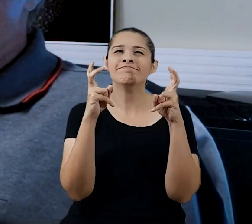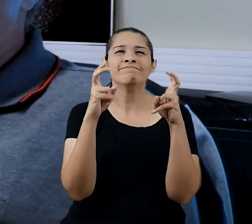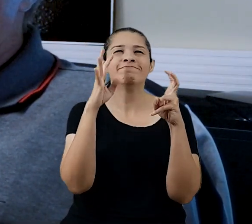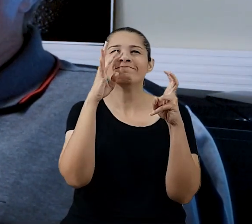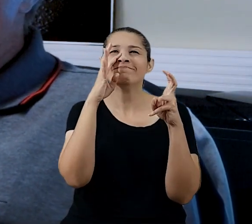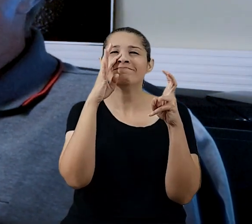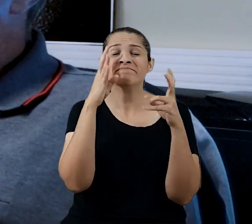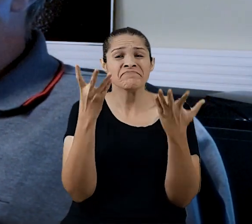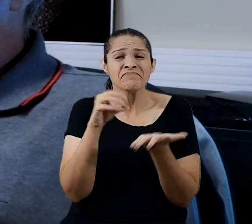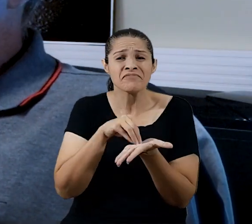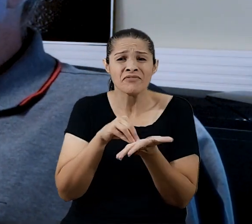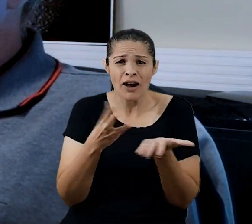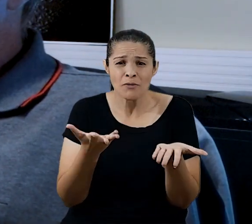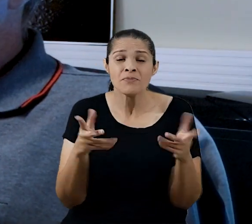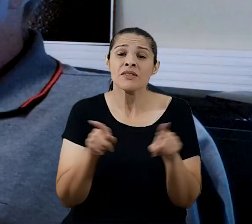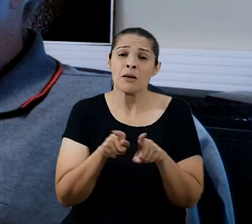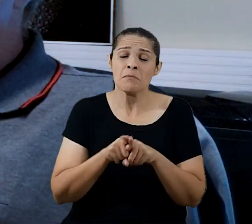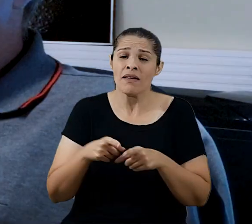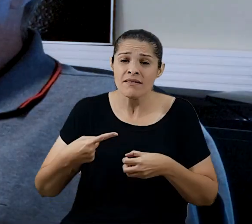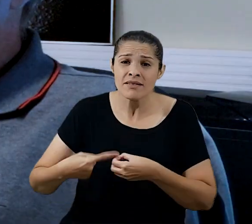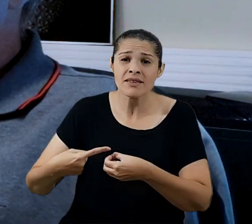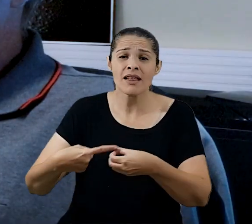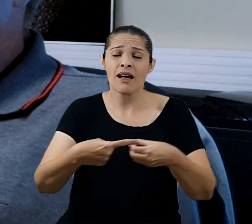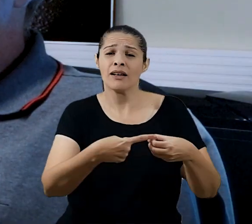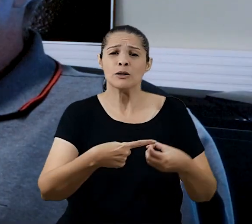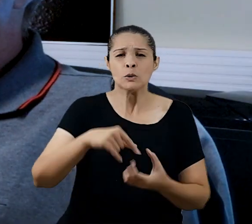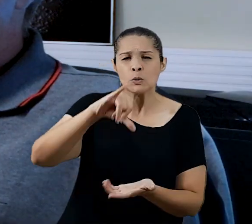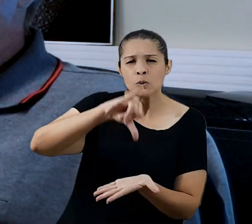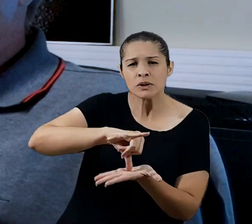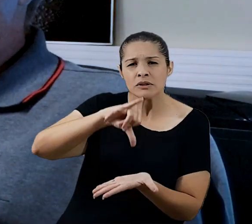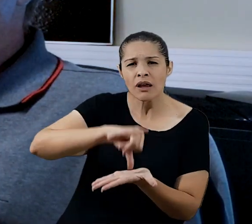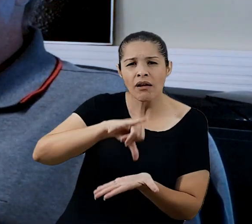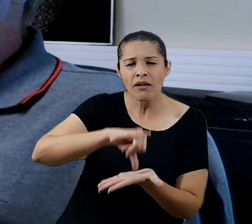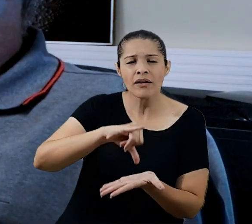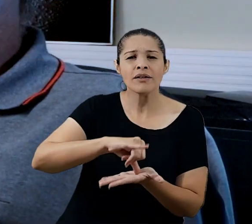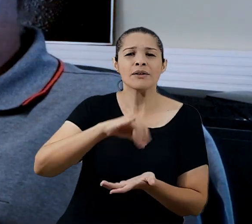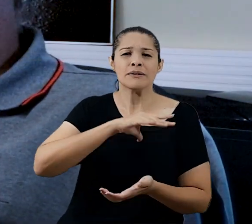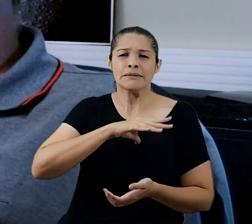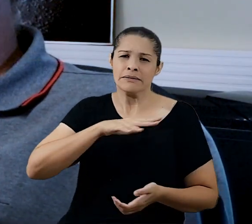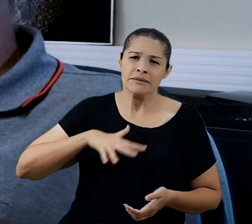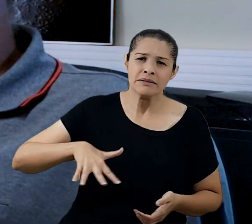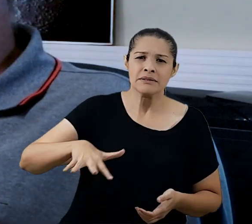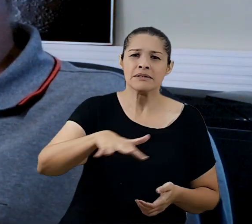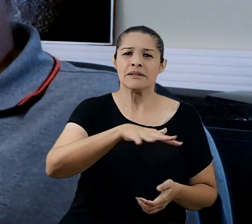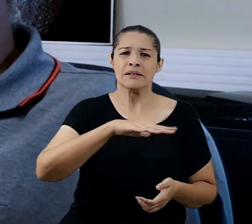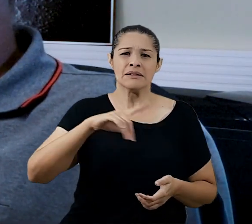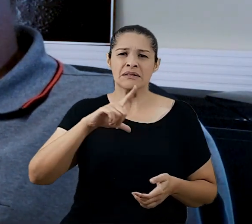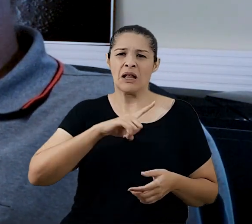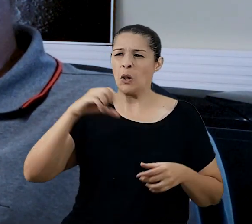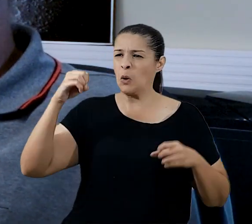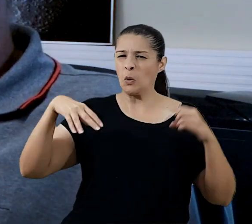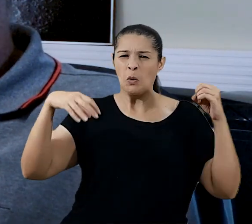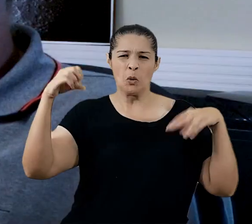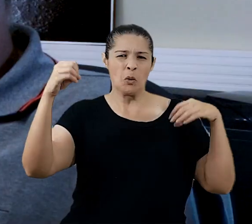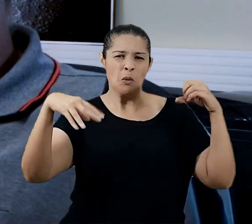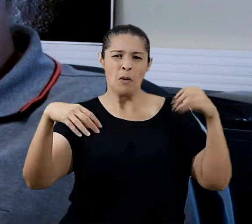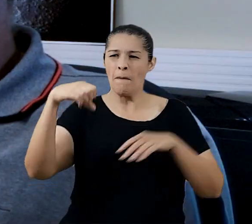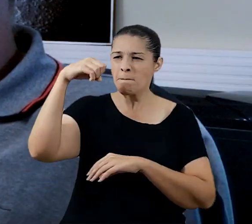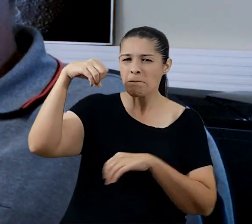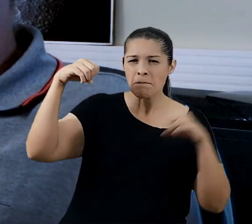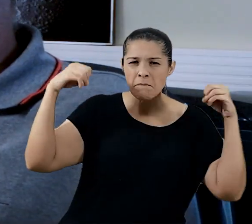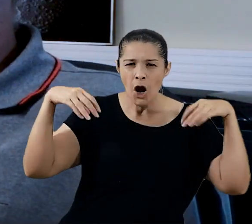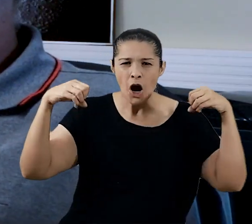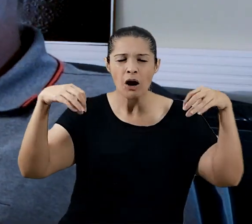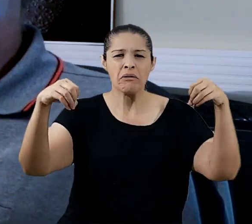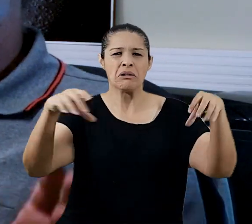fato das cidades, né? Os centros urbanos tem muita luminosidade, tem muito poste de